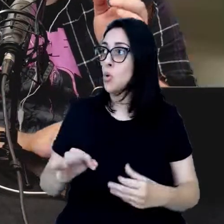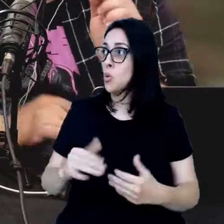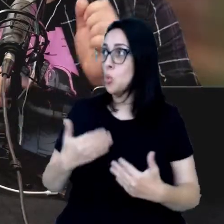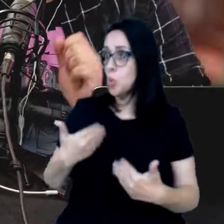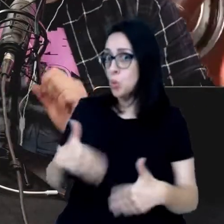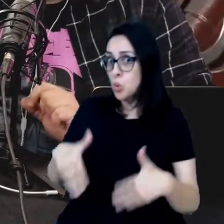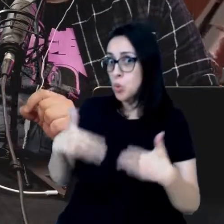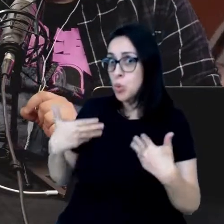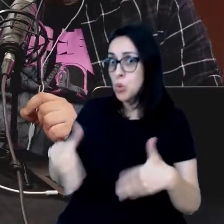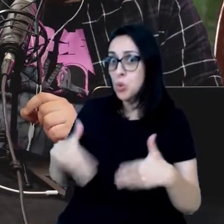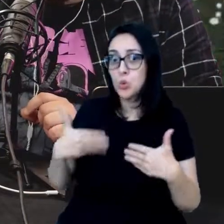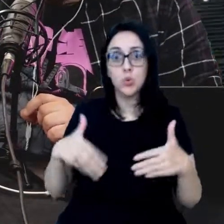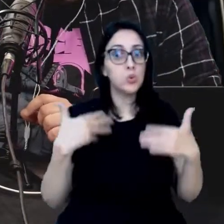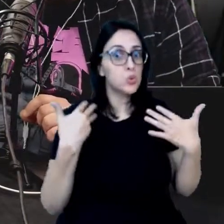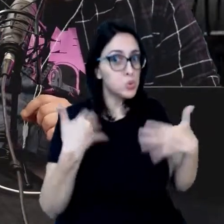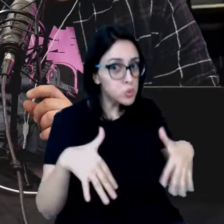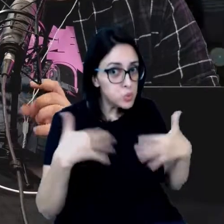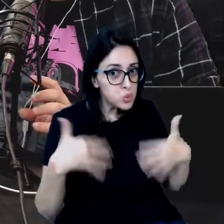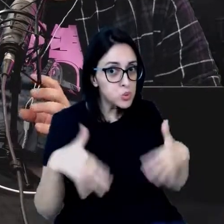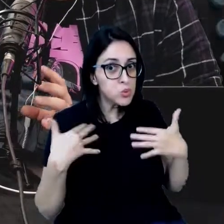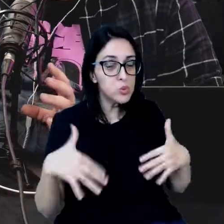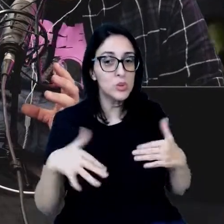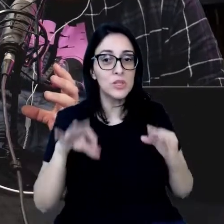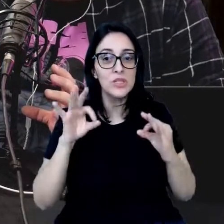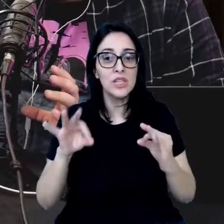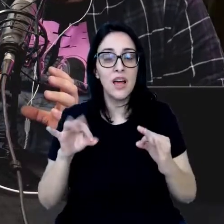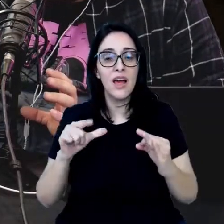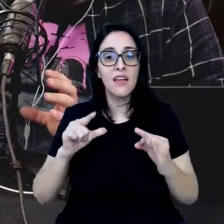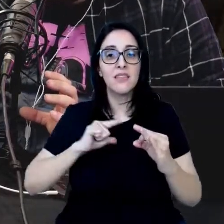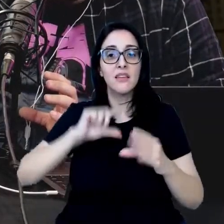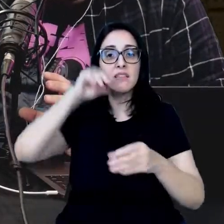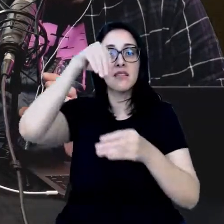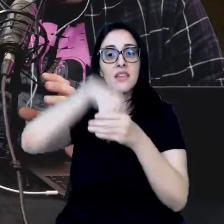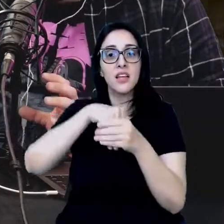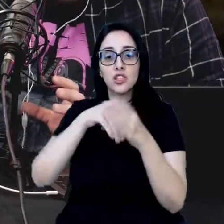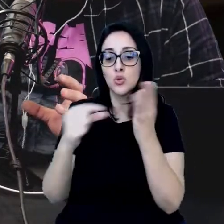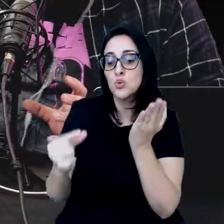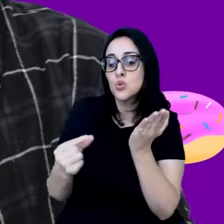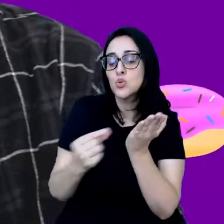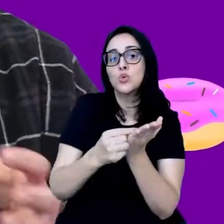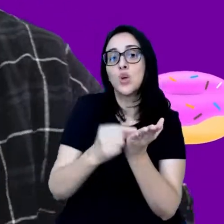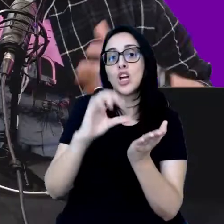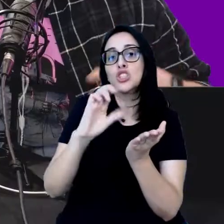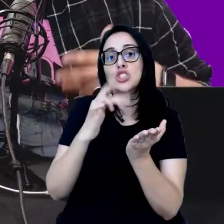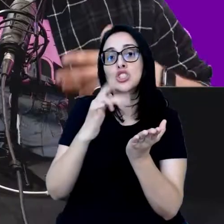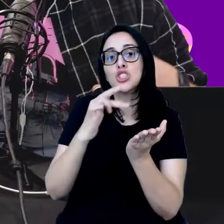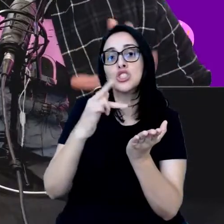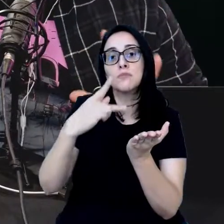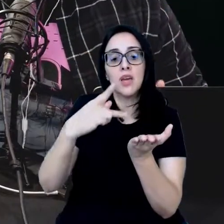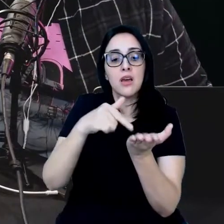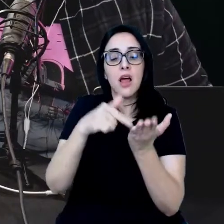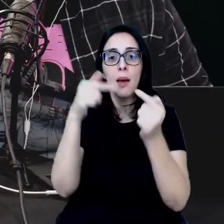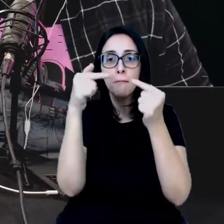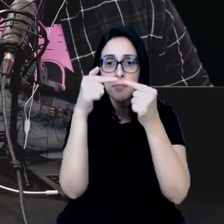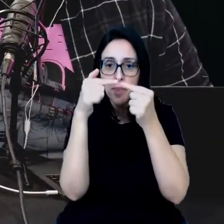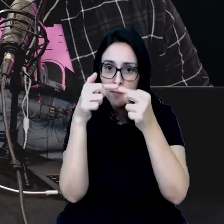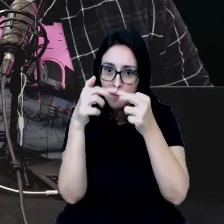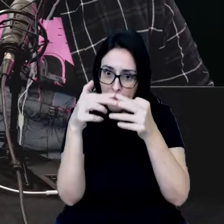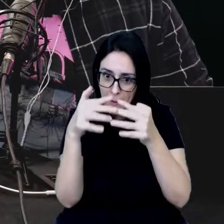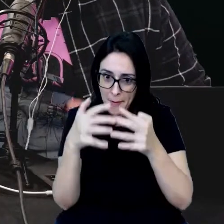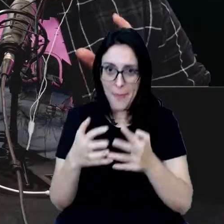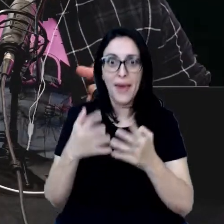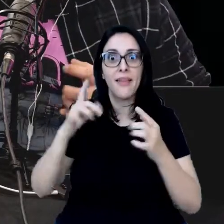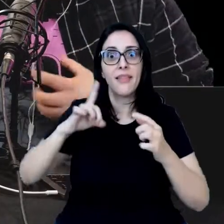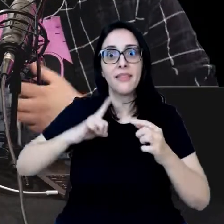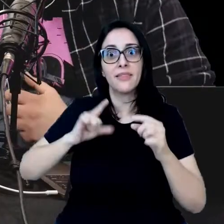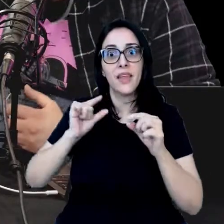Então, disfarçaram. Ele é um robô que tem um chip dentro dele. Ah. Vários microprocessadores, não sei o que lá, dentro dele.